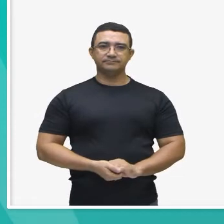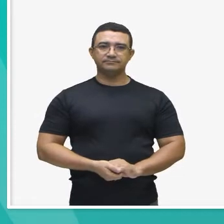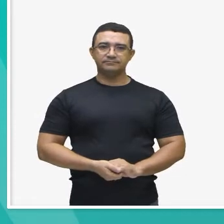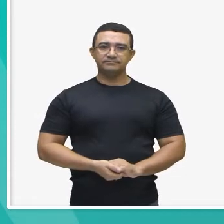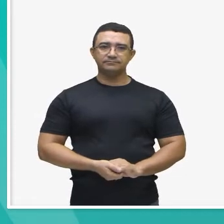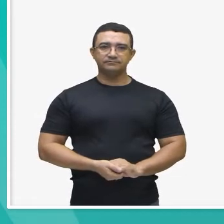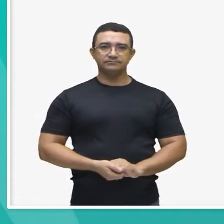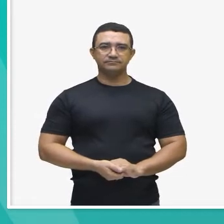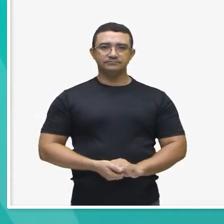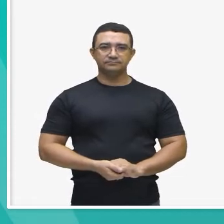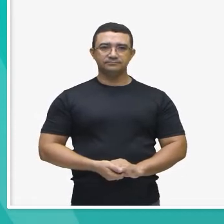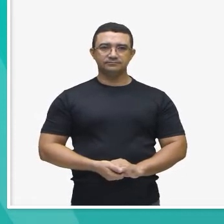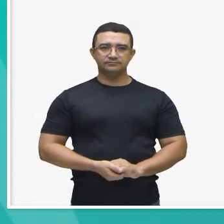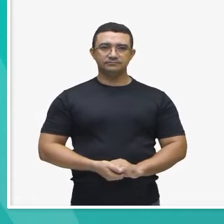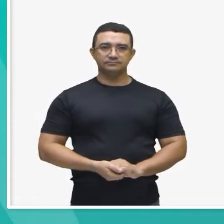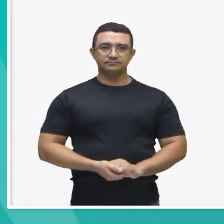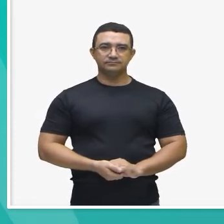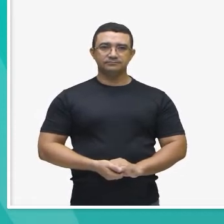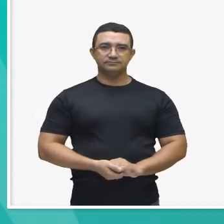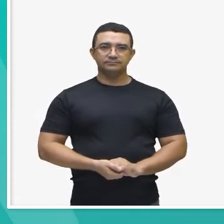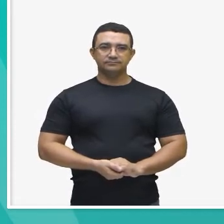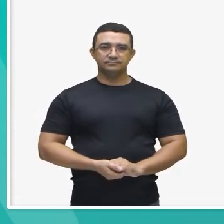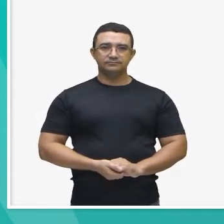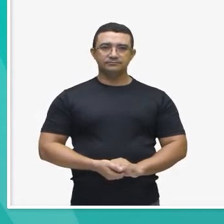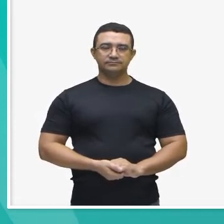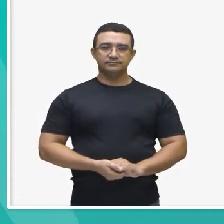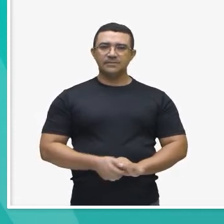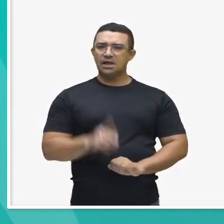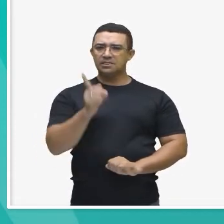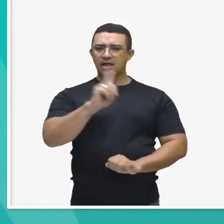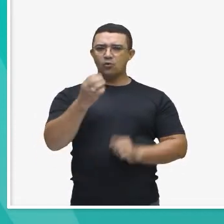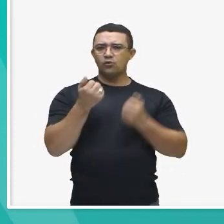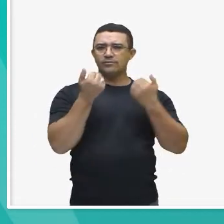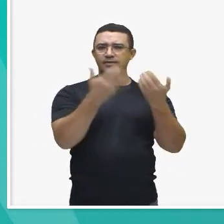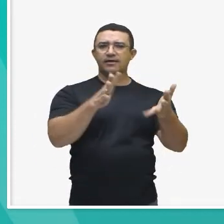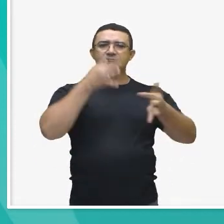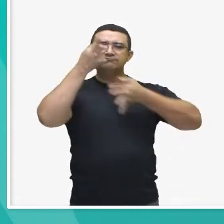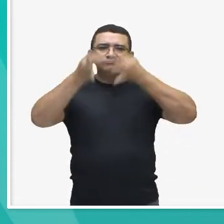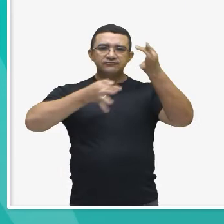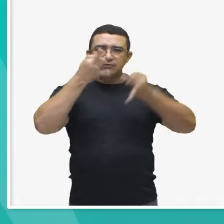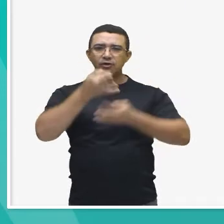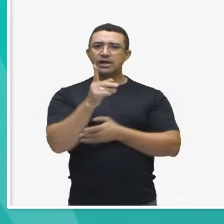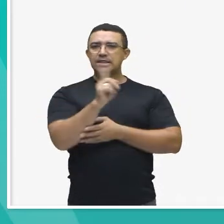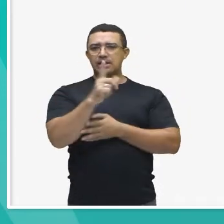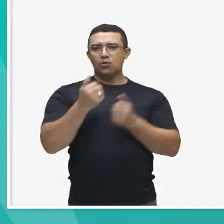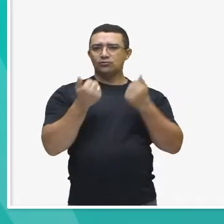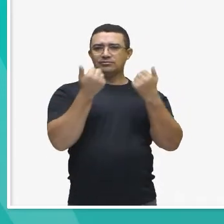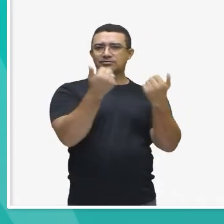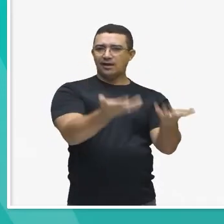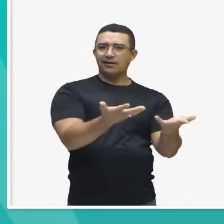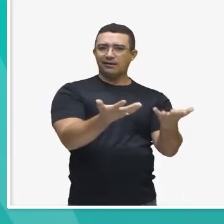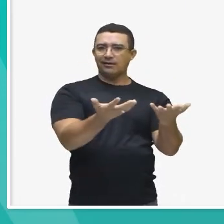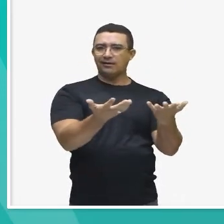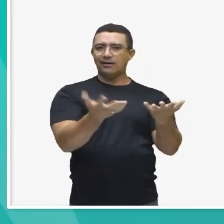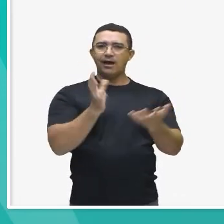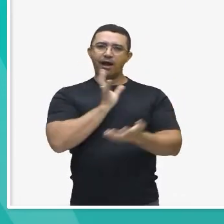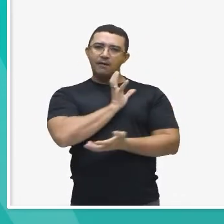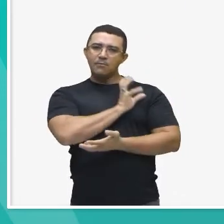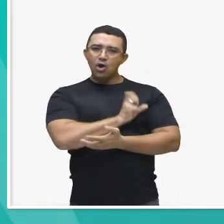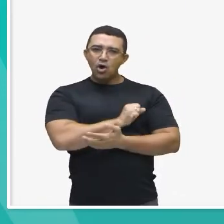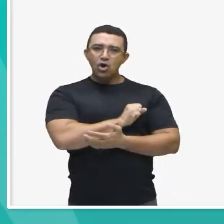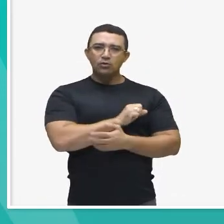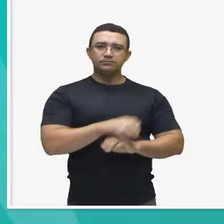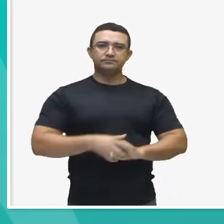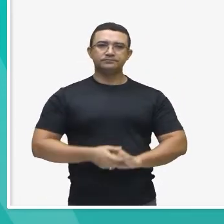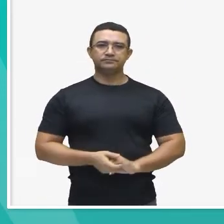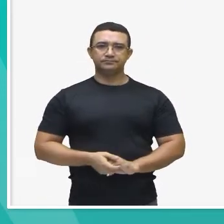né? Repetindo várias vezes, não te darei flores, né? Não te darei amor. Então, olha